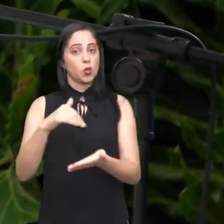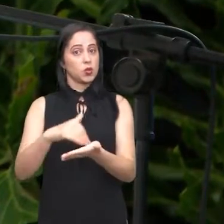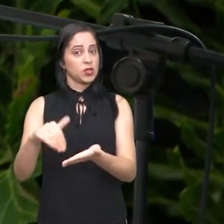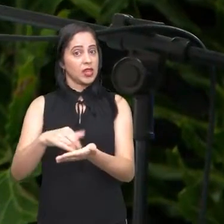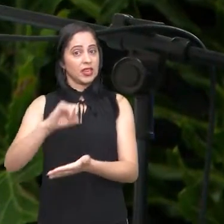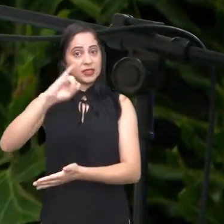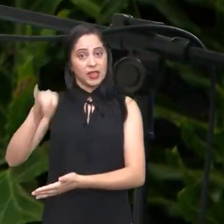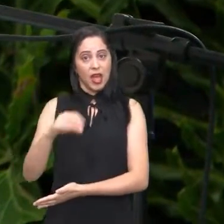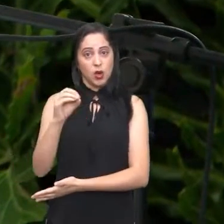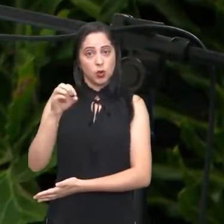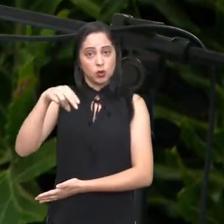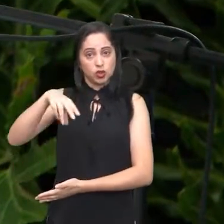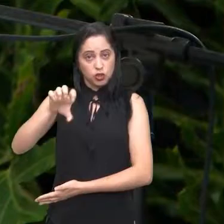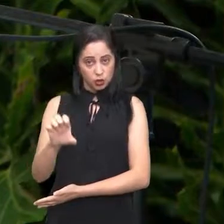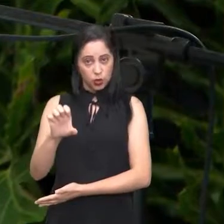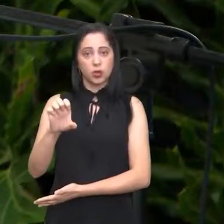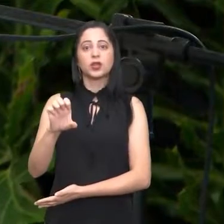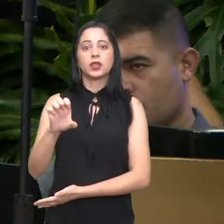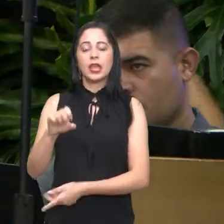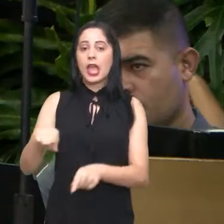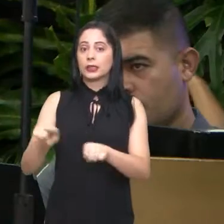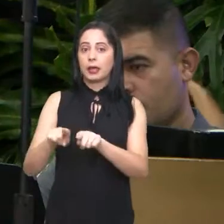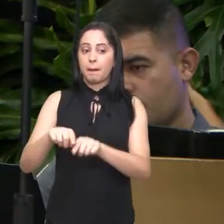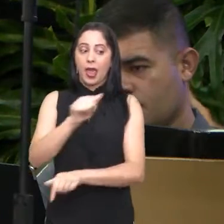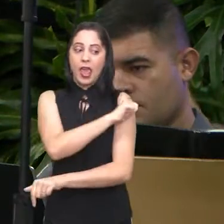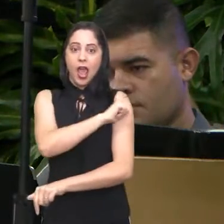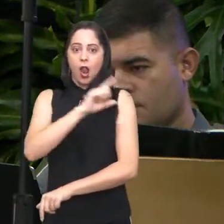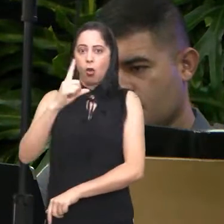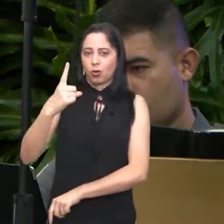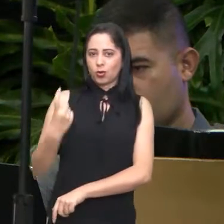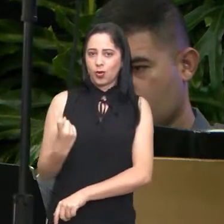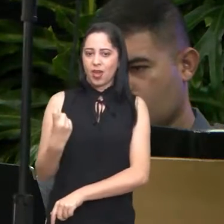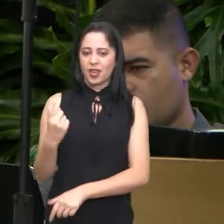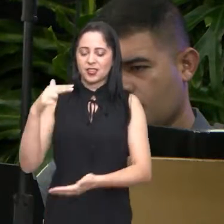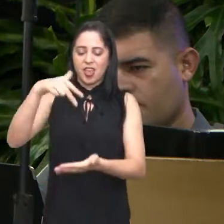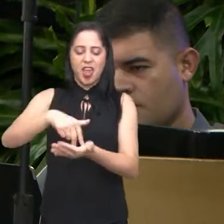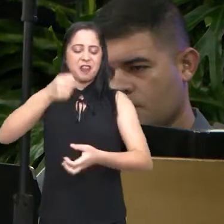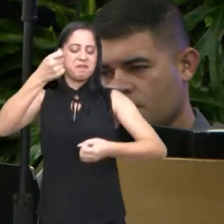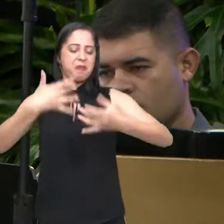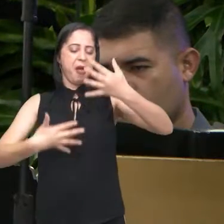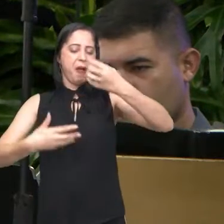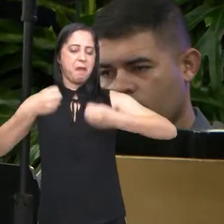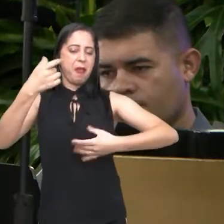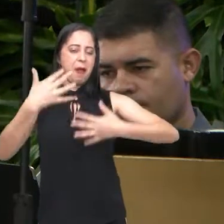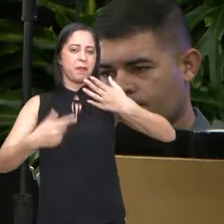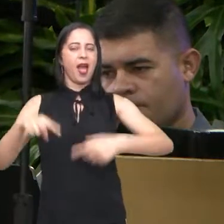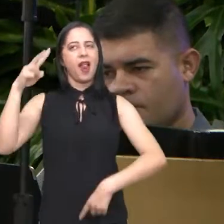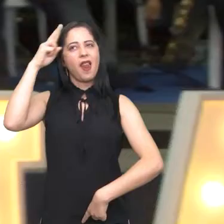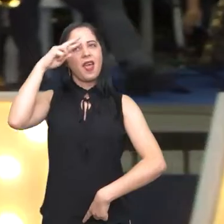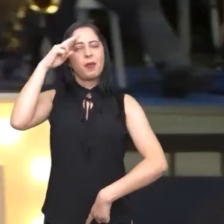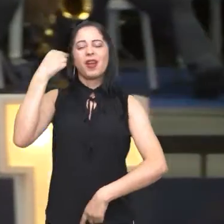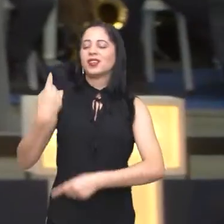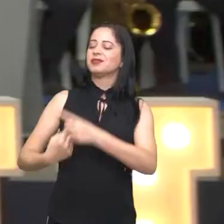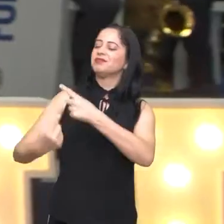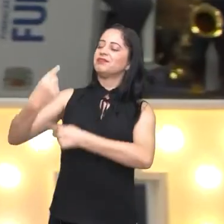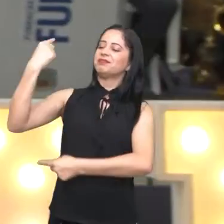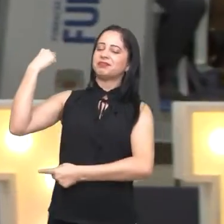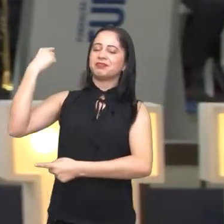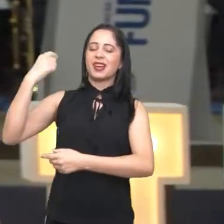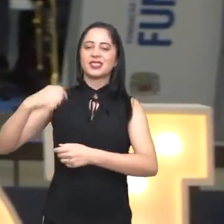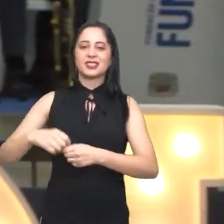de Educação de São José, Johnny Santos. Ele discursou durante o evento e relembrou os tempos de estudante. Para o